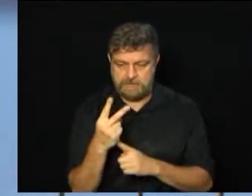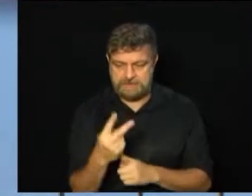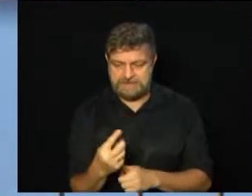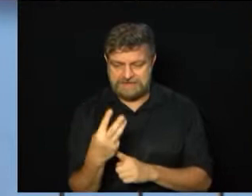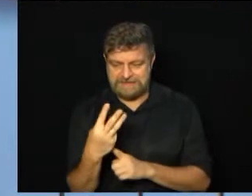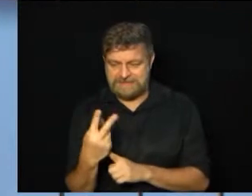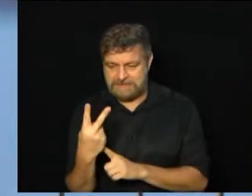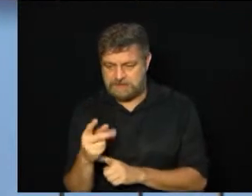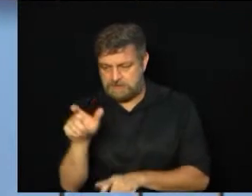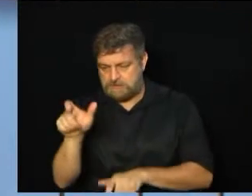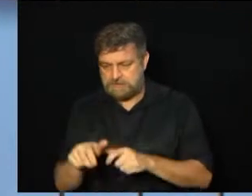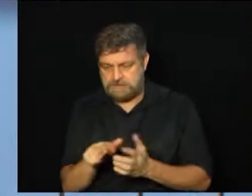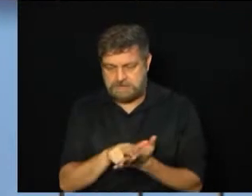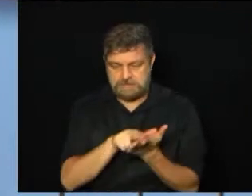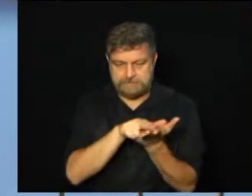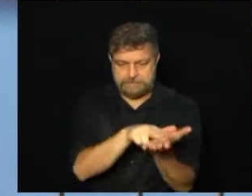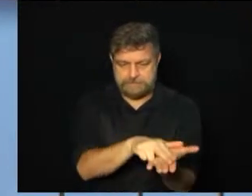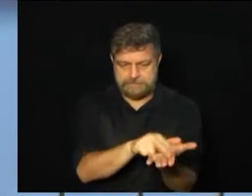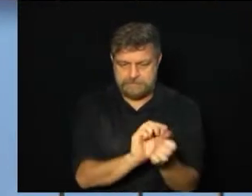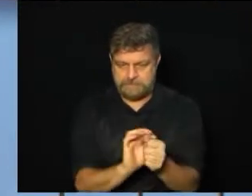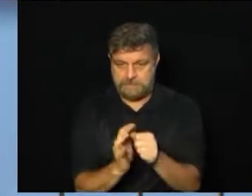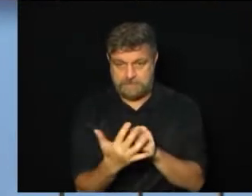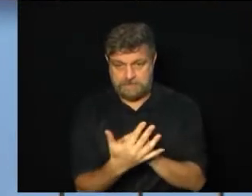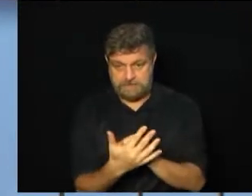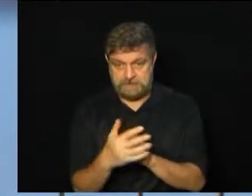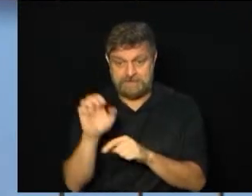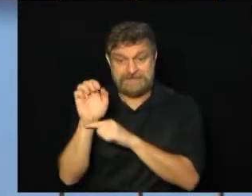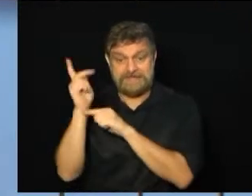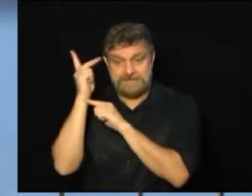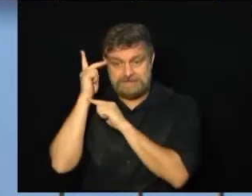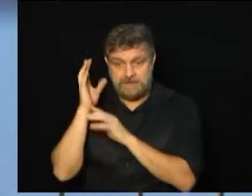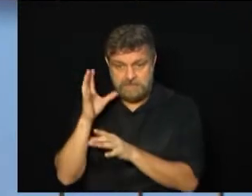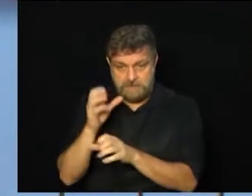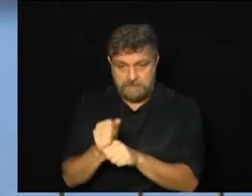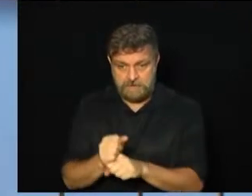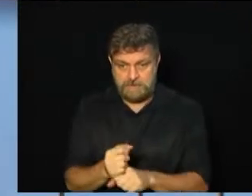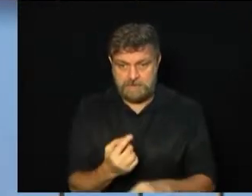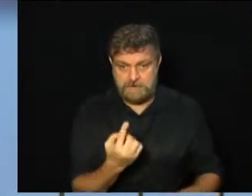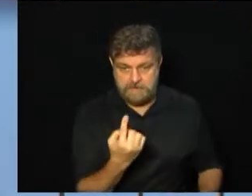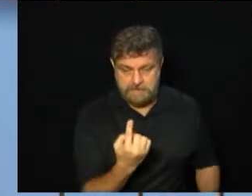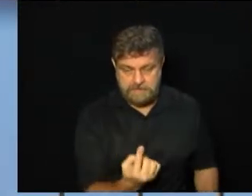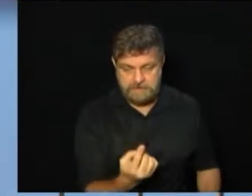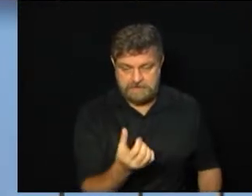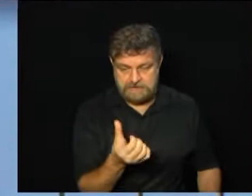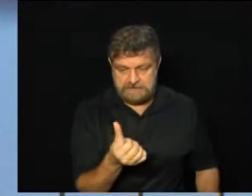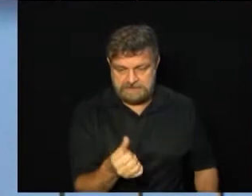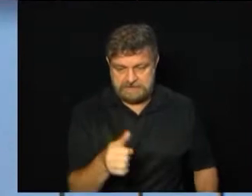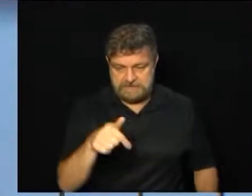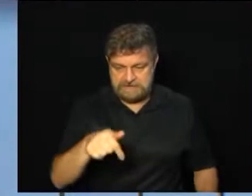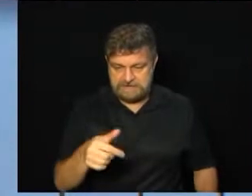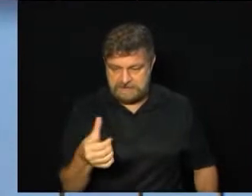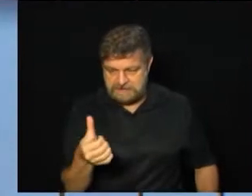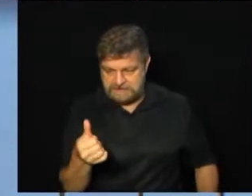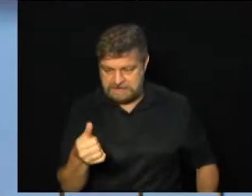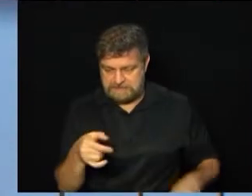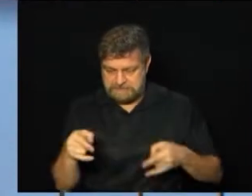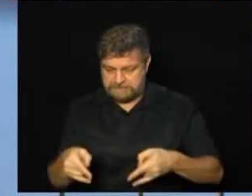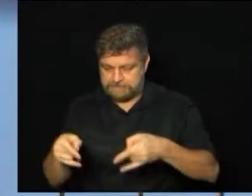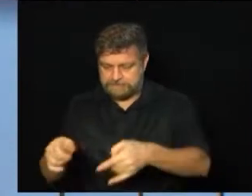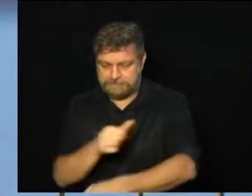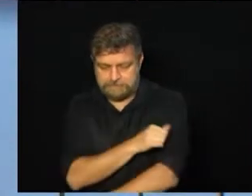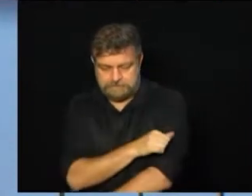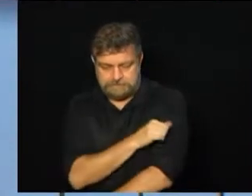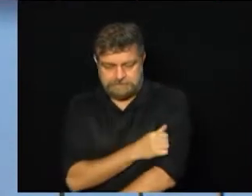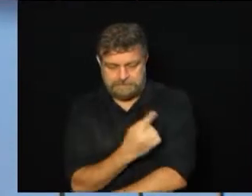3.232 pessoas internadas com a Covid-19 no estado, com 1.676 em enfermaria